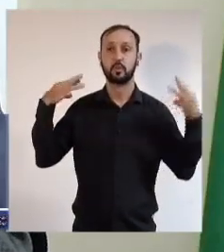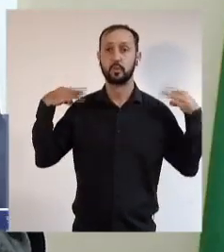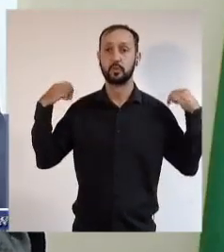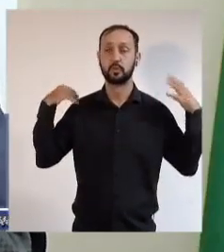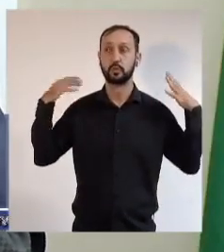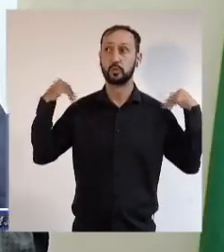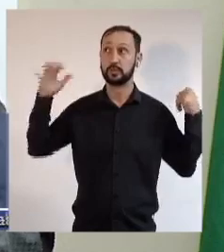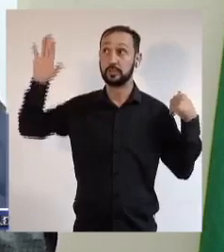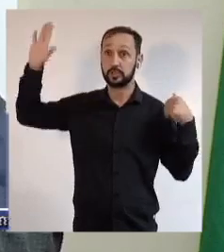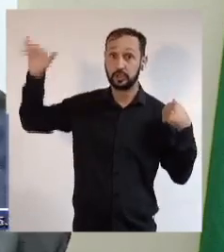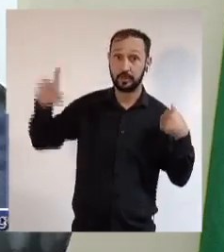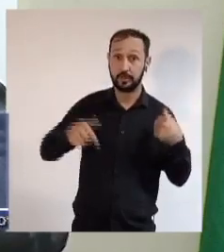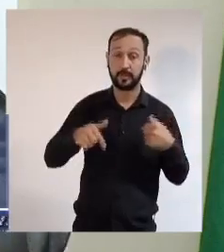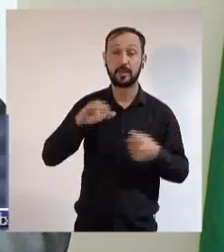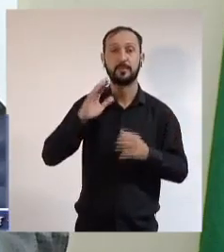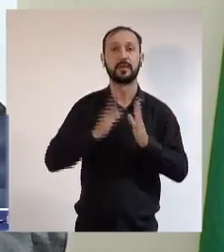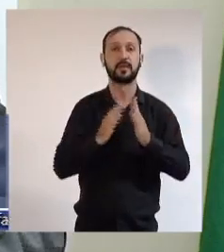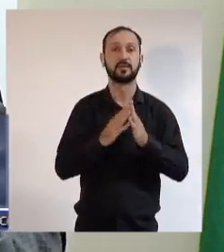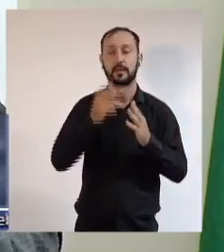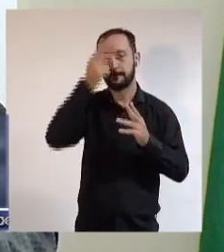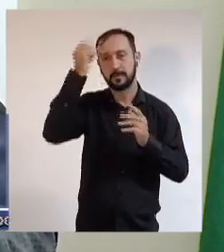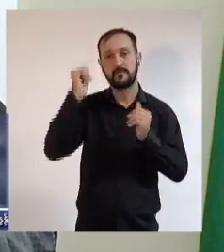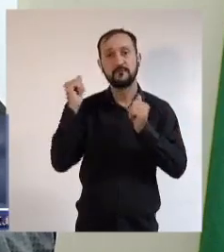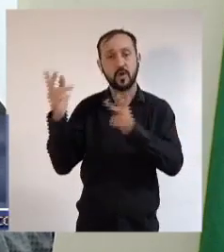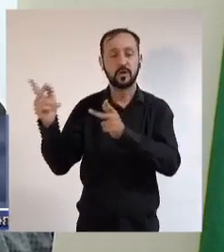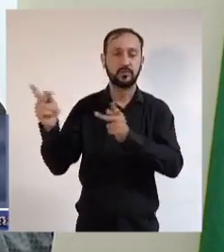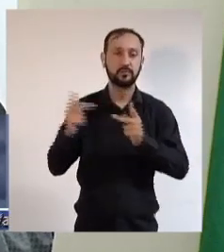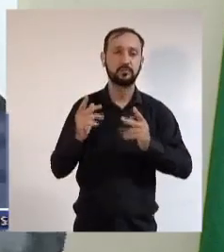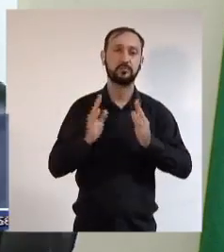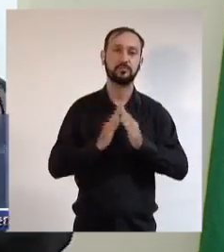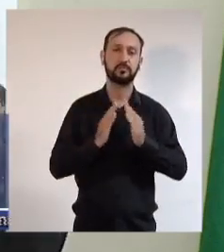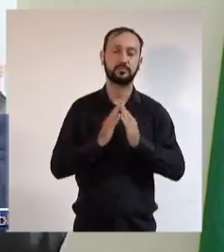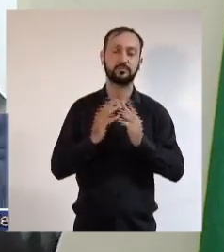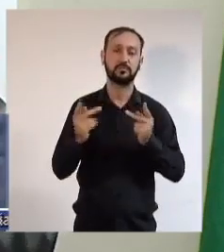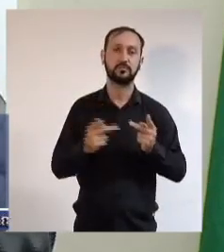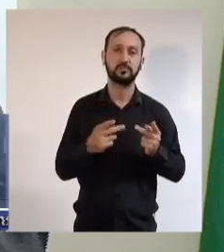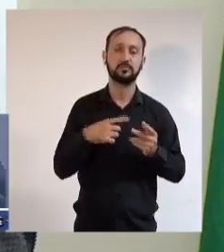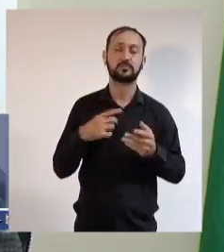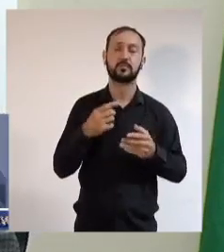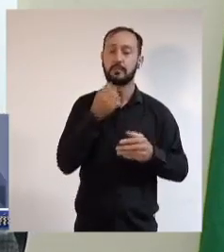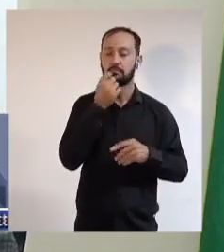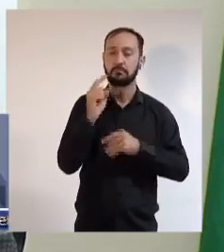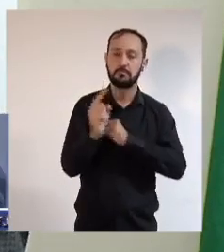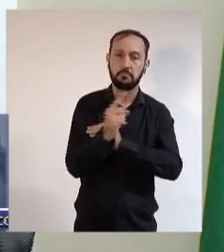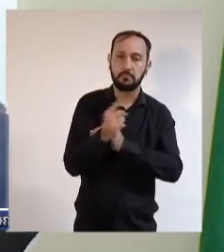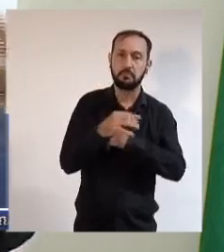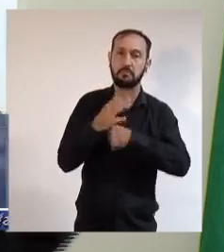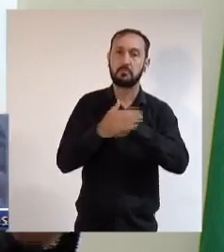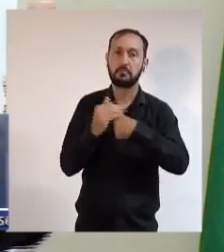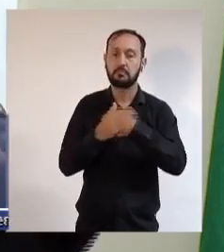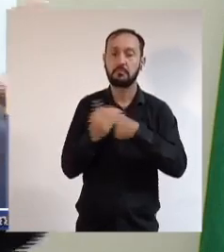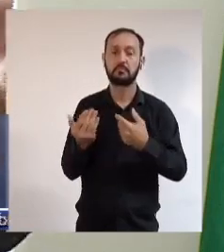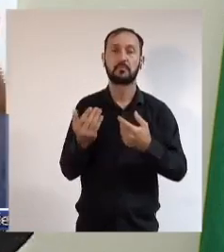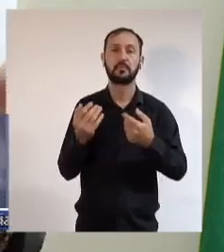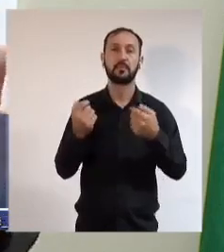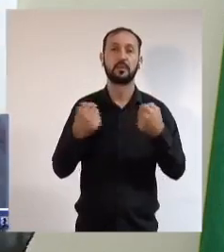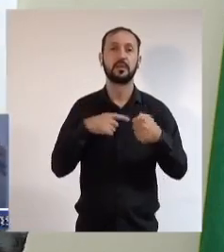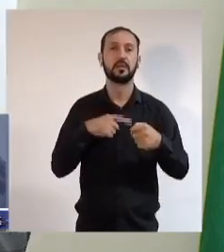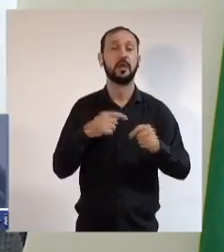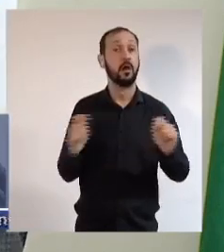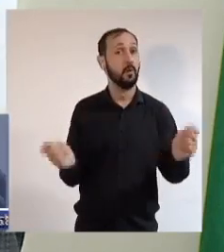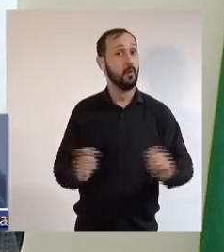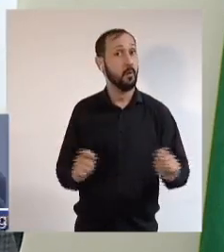nossa casa e como receber alguém como a visita nossa casa que sempre recebido bem tratado e nós temos por cento